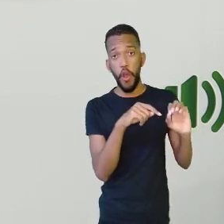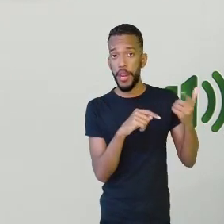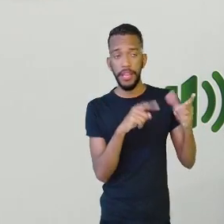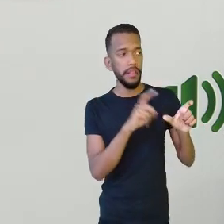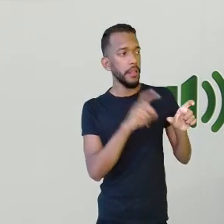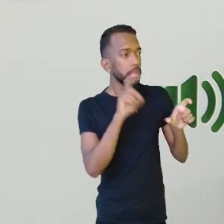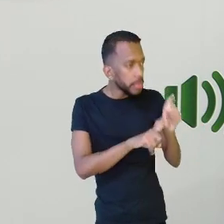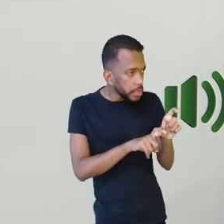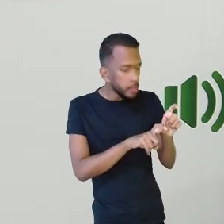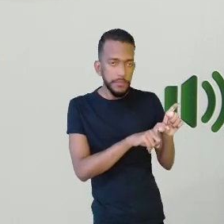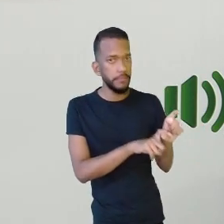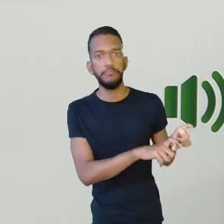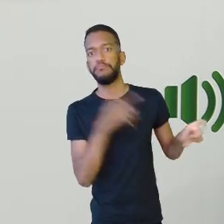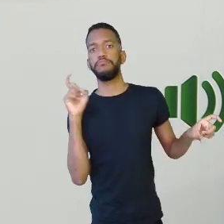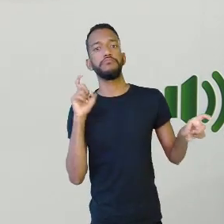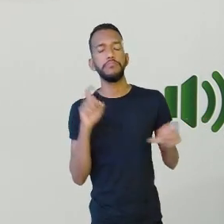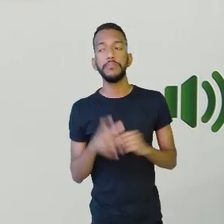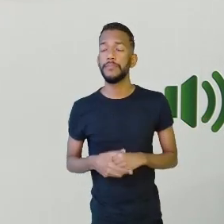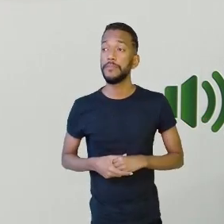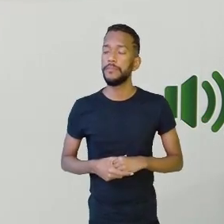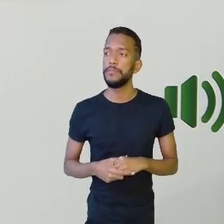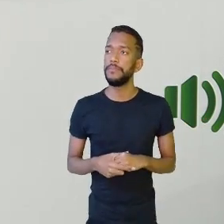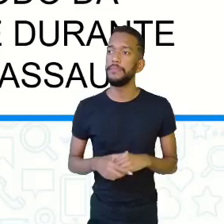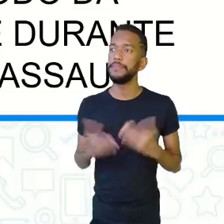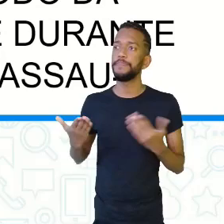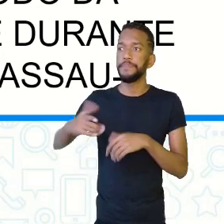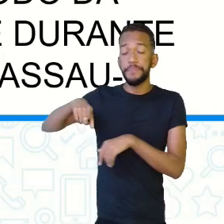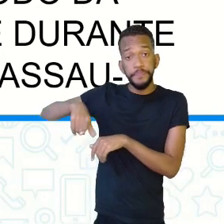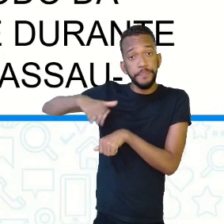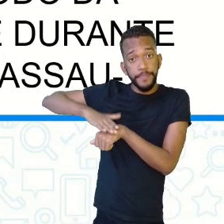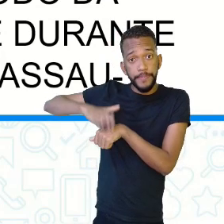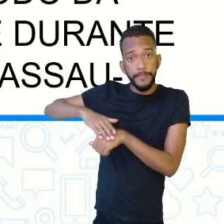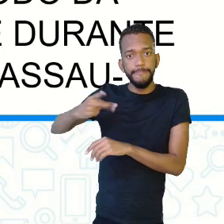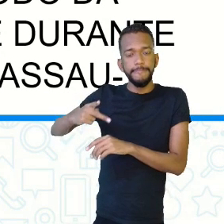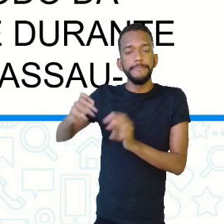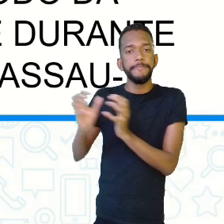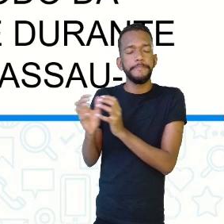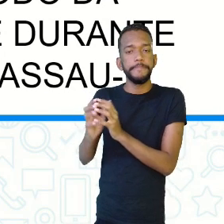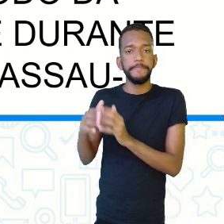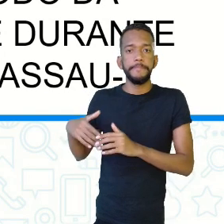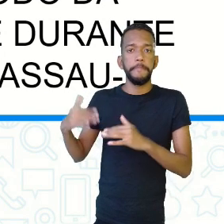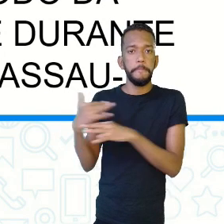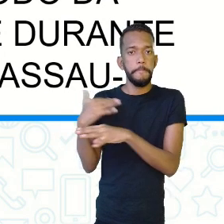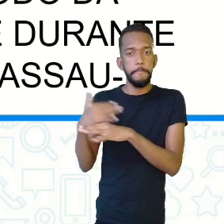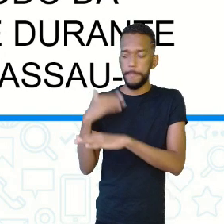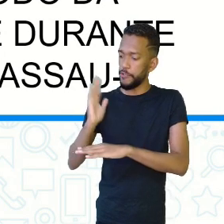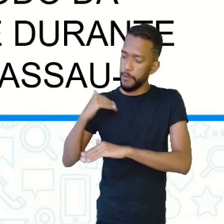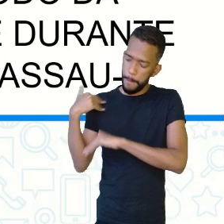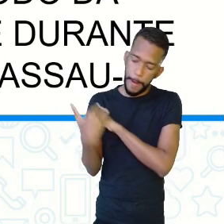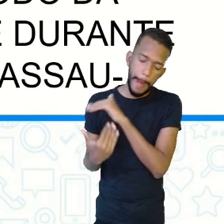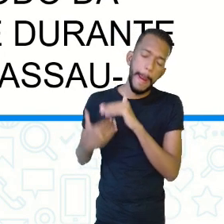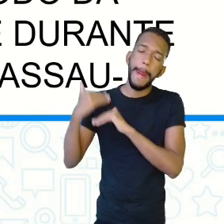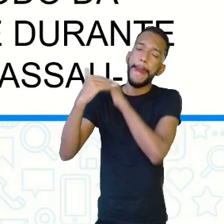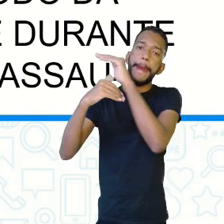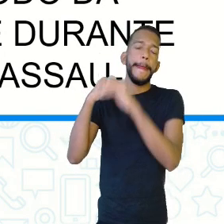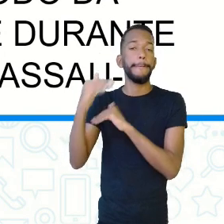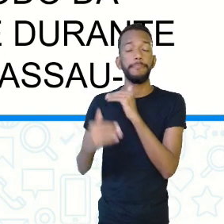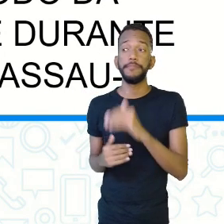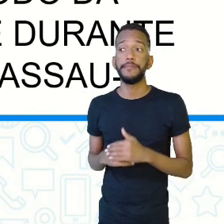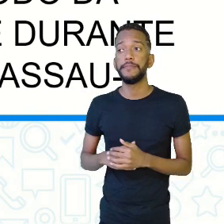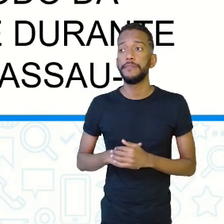cidade. A partir desse instante, a nossa cidade alcançou um grande desenvolvimento.